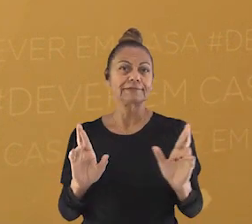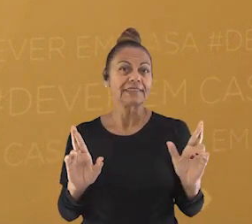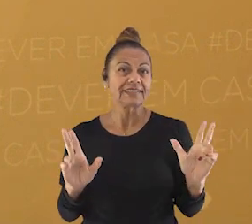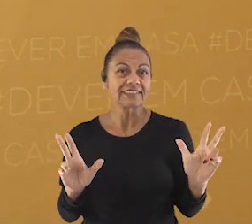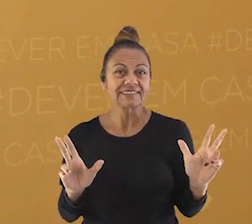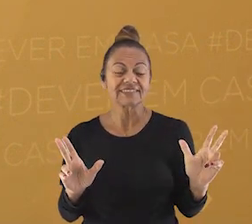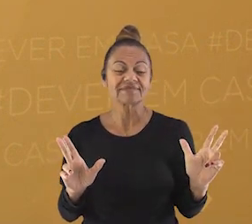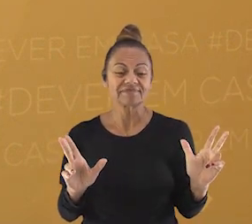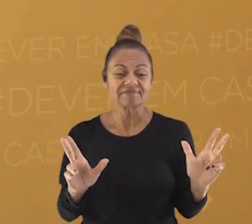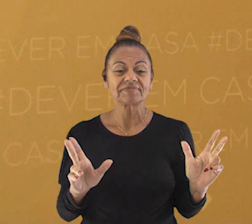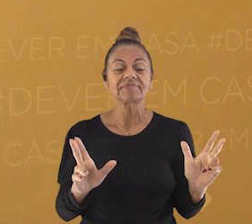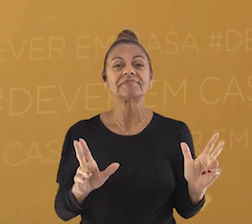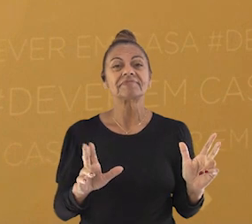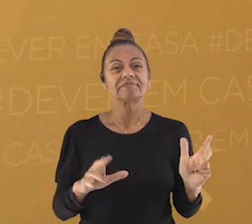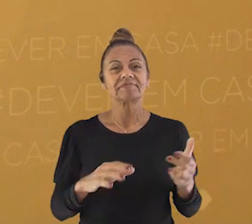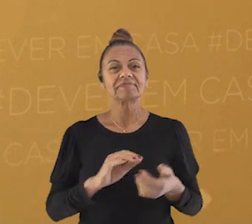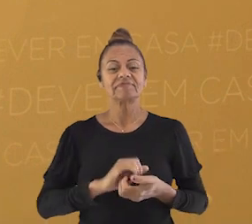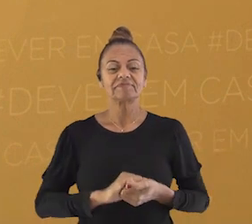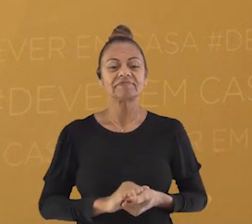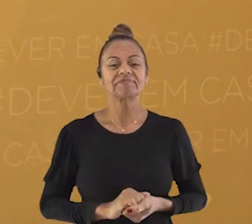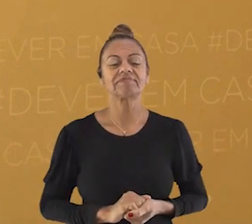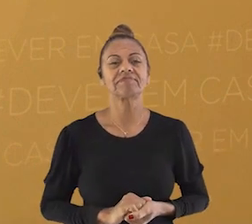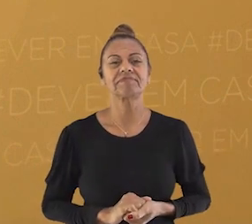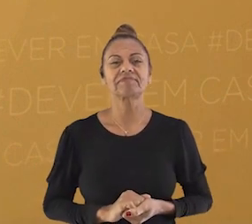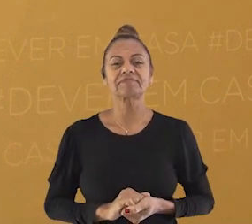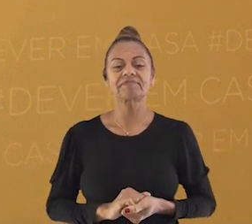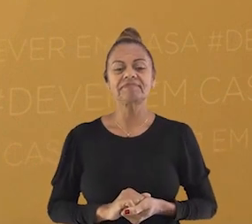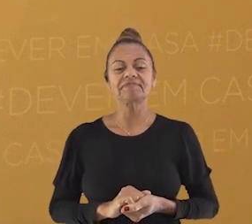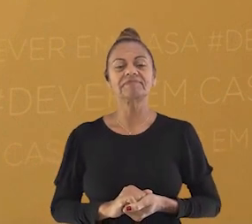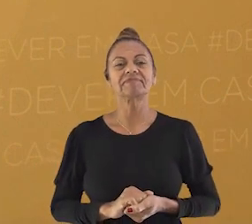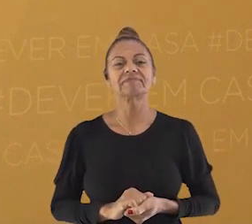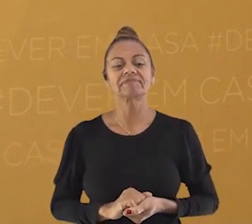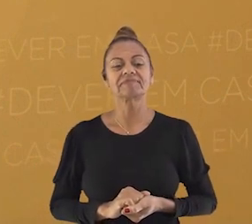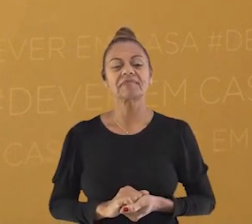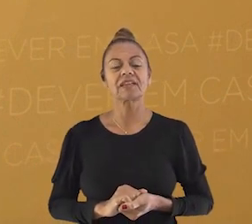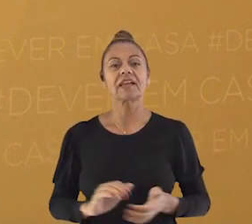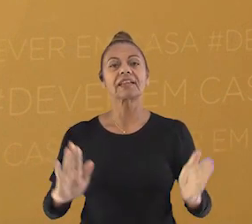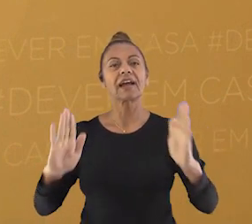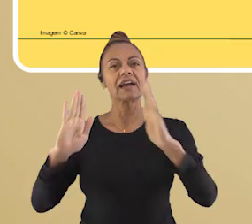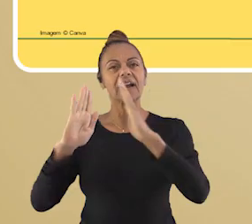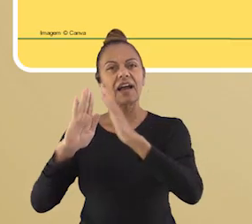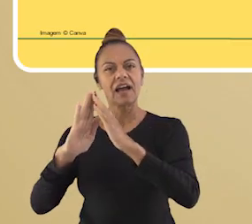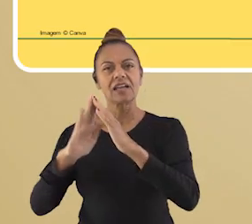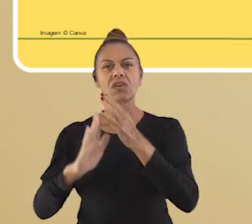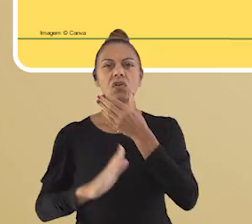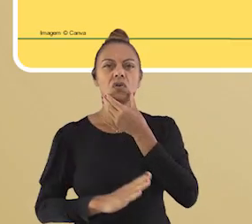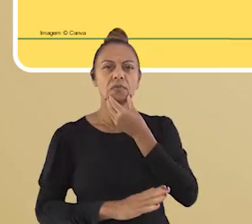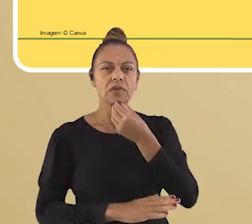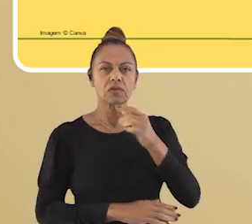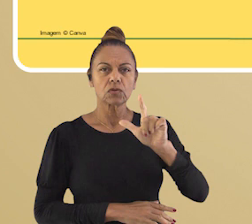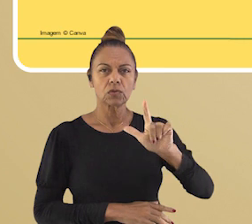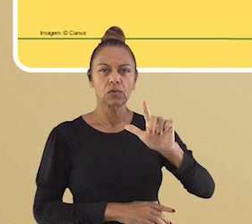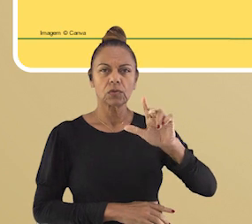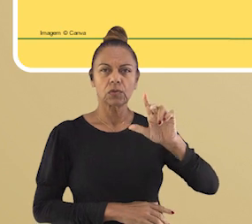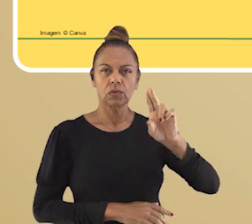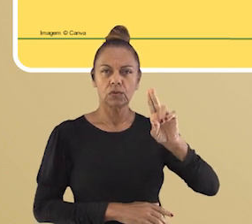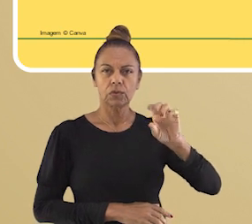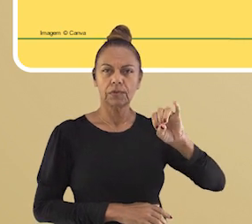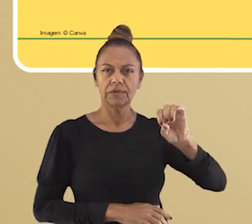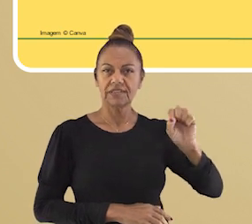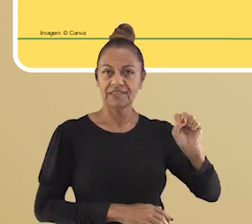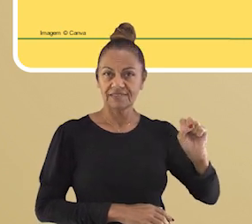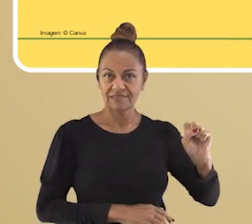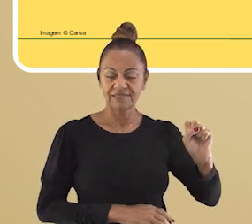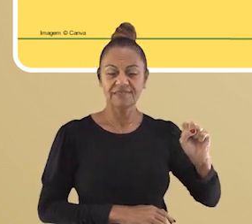também existam essas regras, mas nem todas as casas têm as mesmas regras. Na casa do Luiz, a mãe